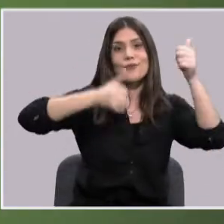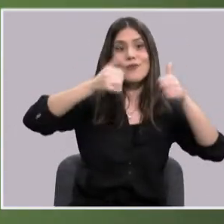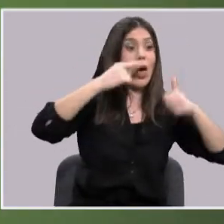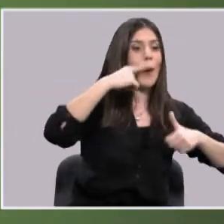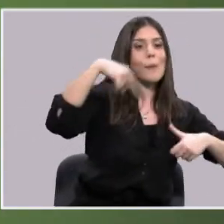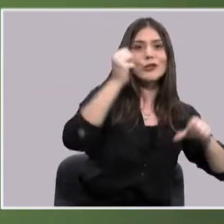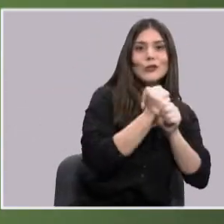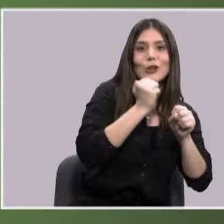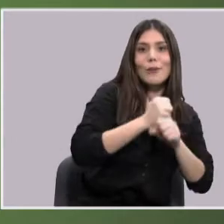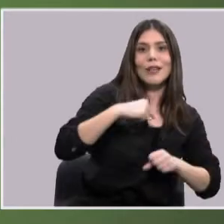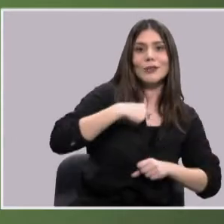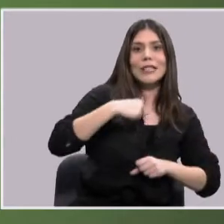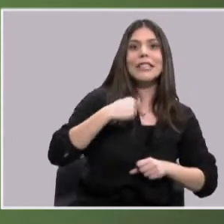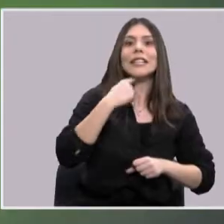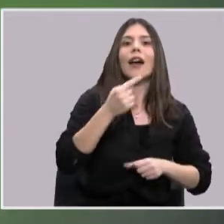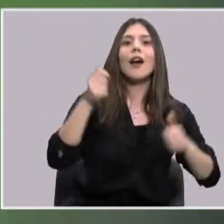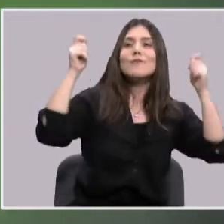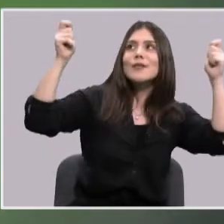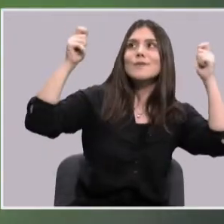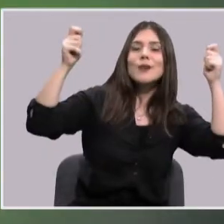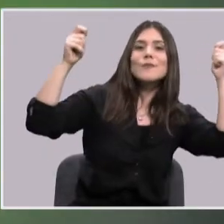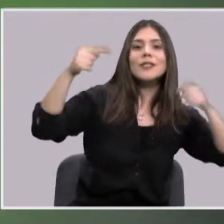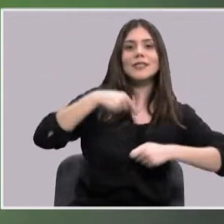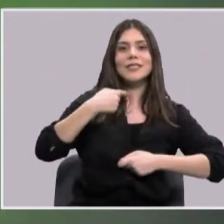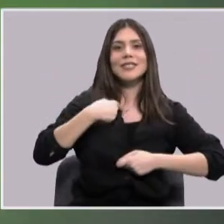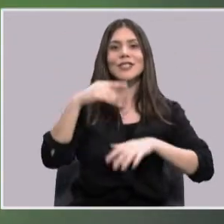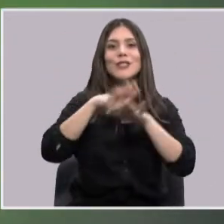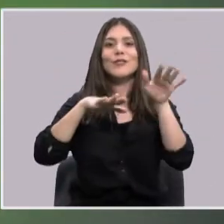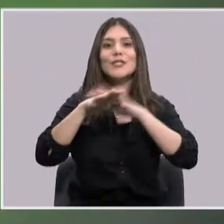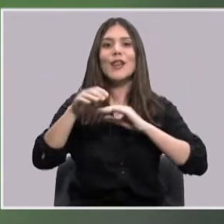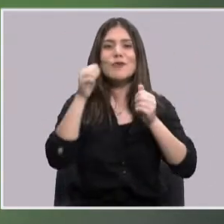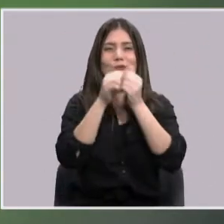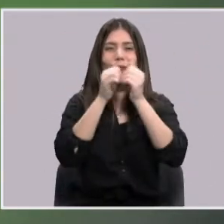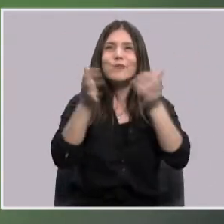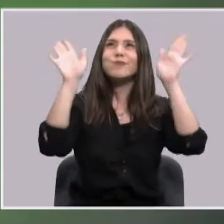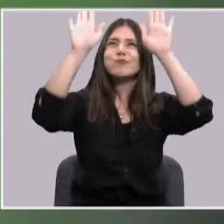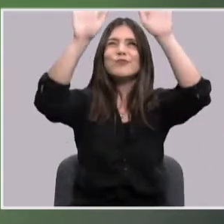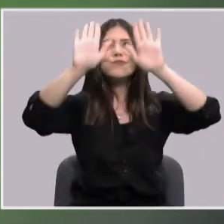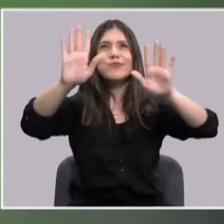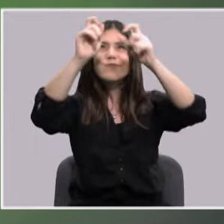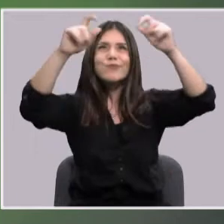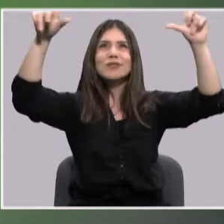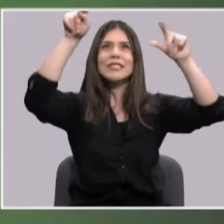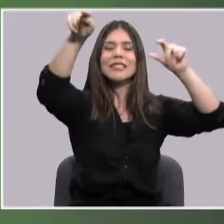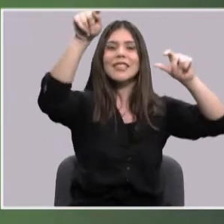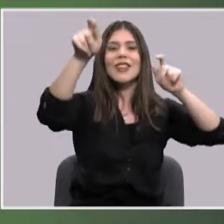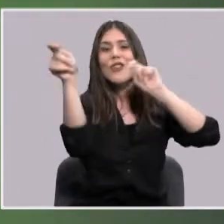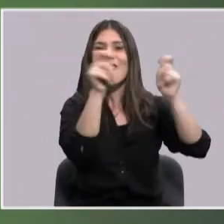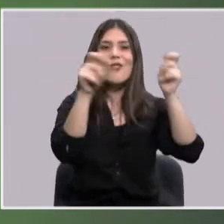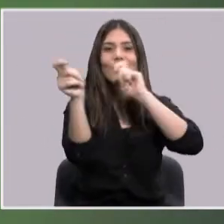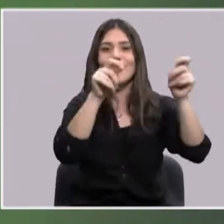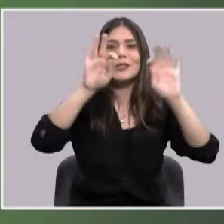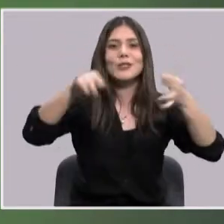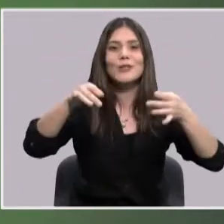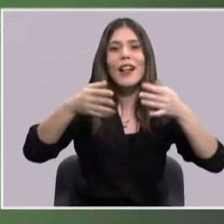mostram à população e tentam apelar ao voto. Nós fizemos um outdoor, um tempo de antena e um debate no final. onde pusemos